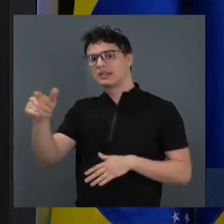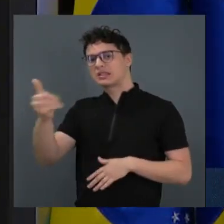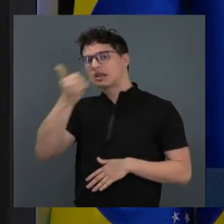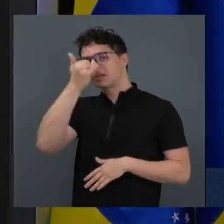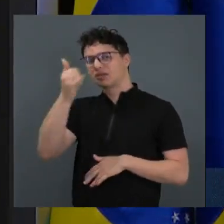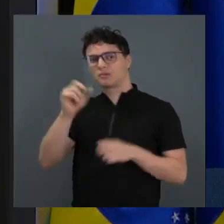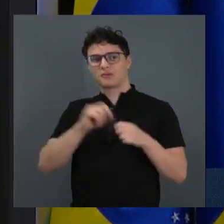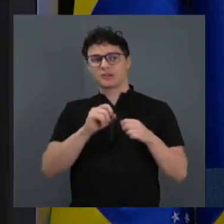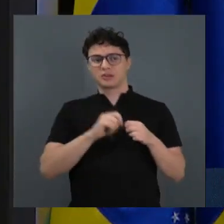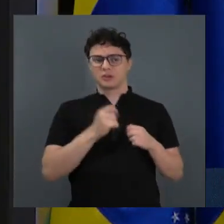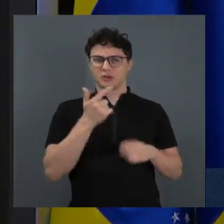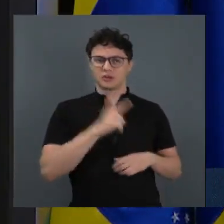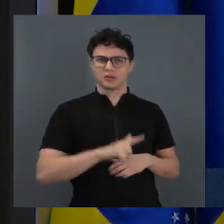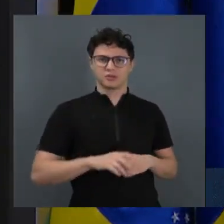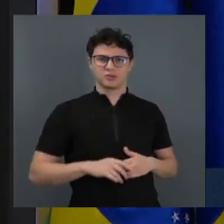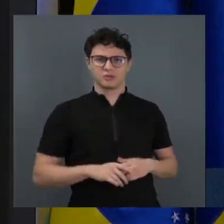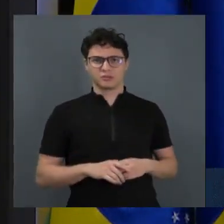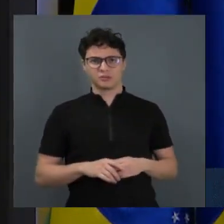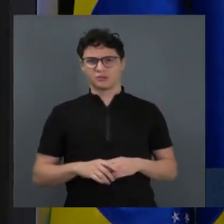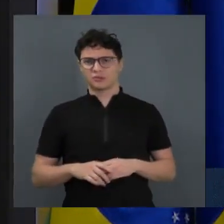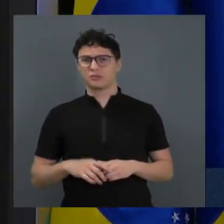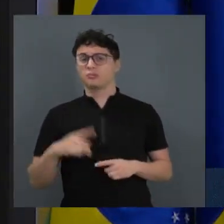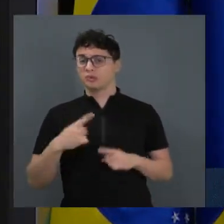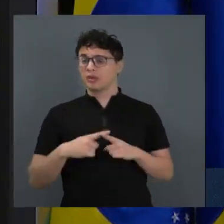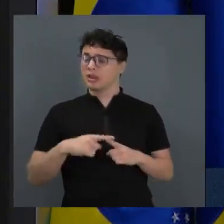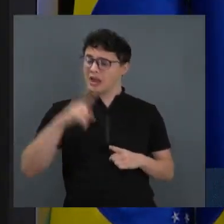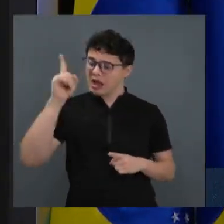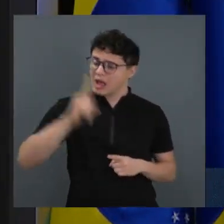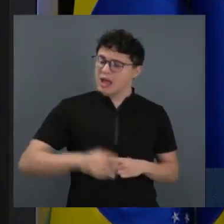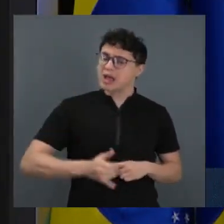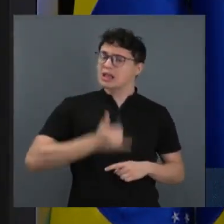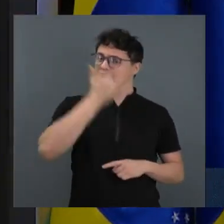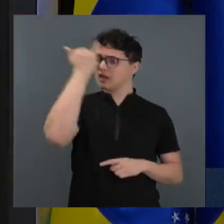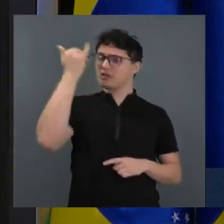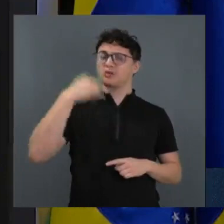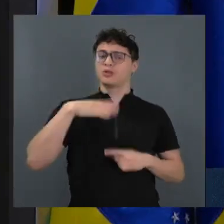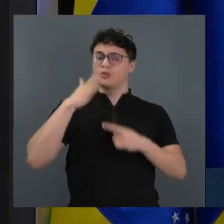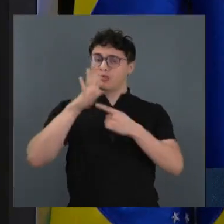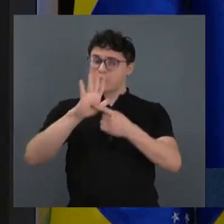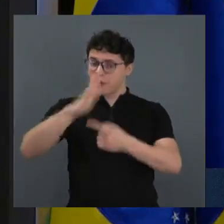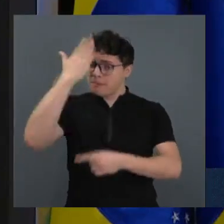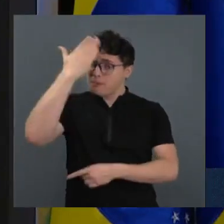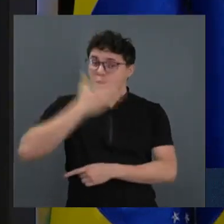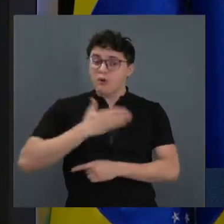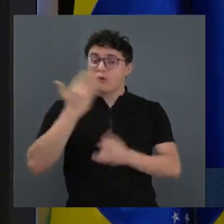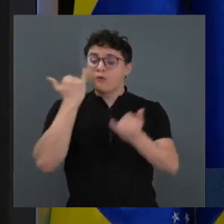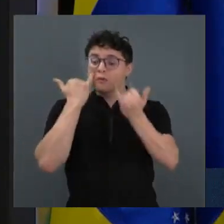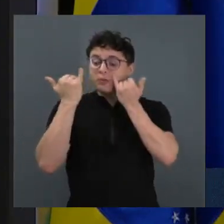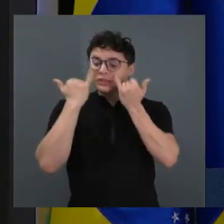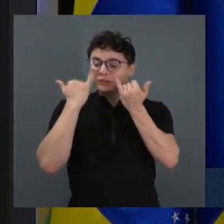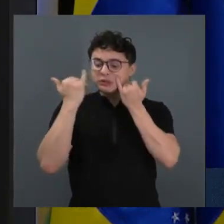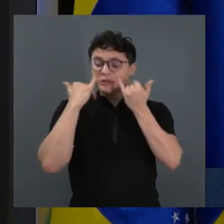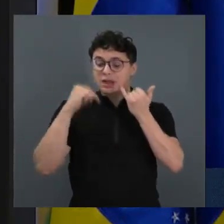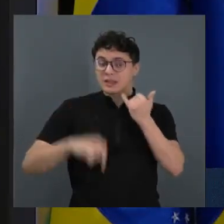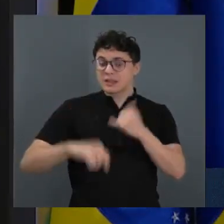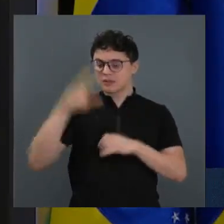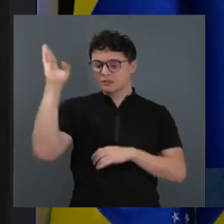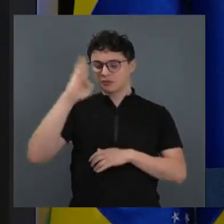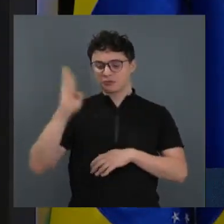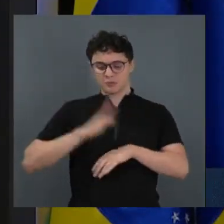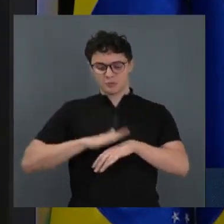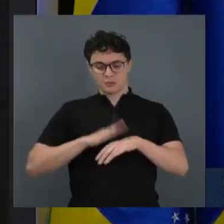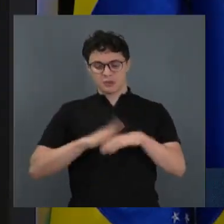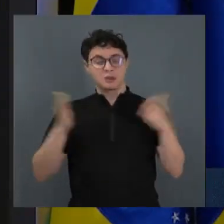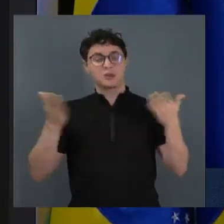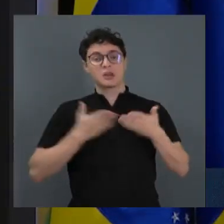tragédia. Porque é uma tragédia. E eu trago os números aqui, para o Brasil, nesse momento, o que é